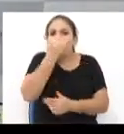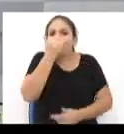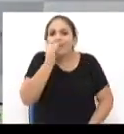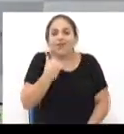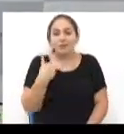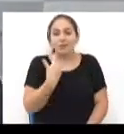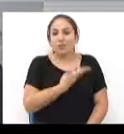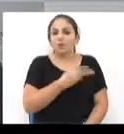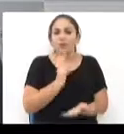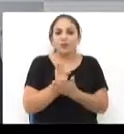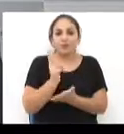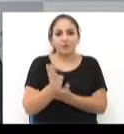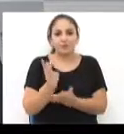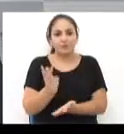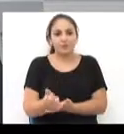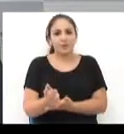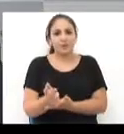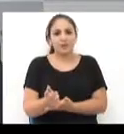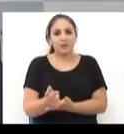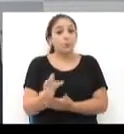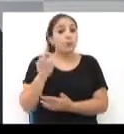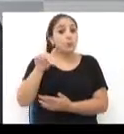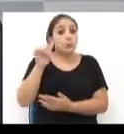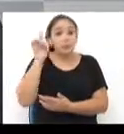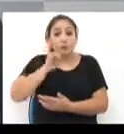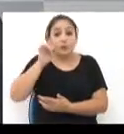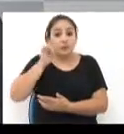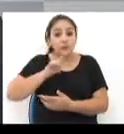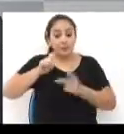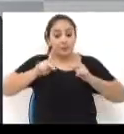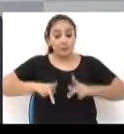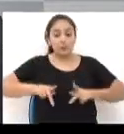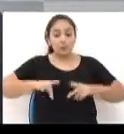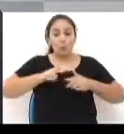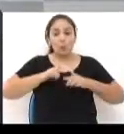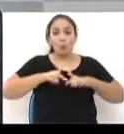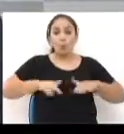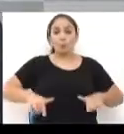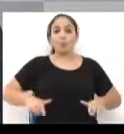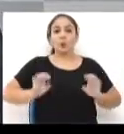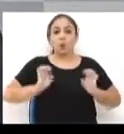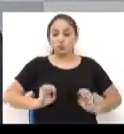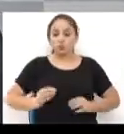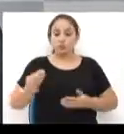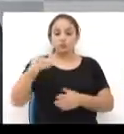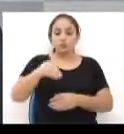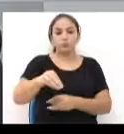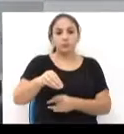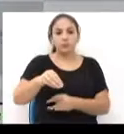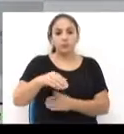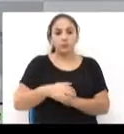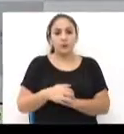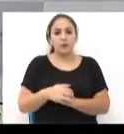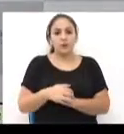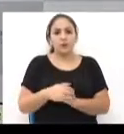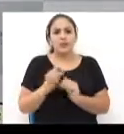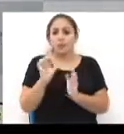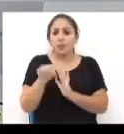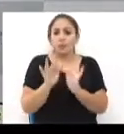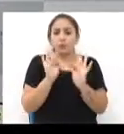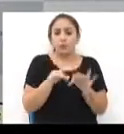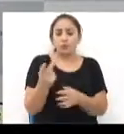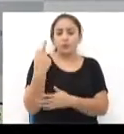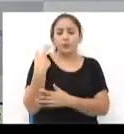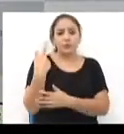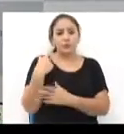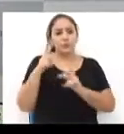nunca conseguimos colocar um candidato honesto no lugar certo, porque é uma tendência, todo final de período legislativo, que o eleitor esteja decepcionado com o seu